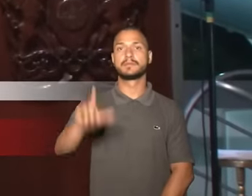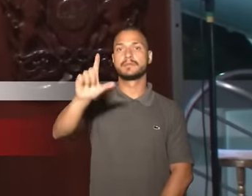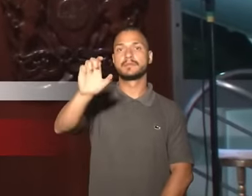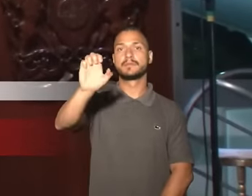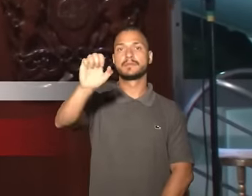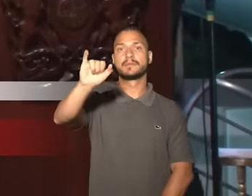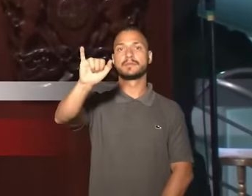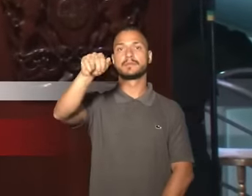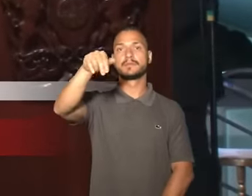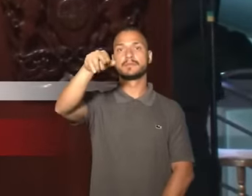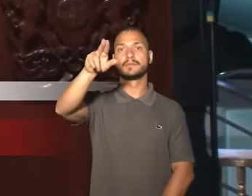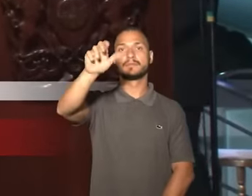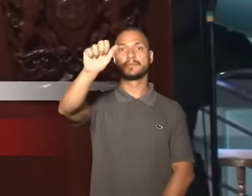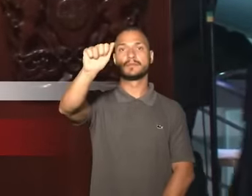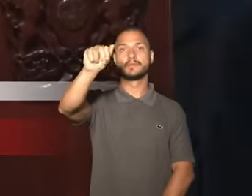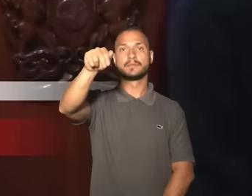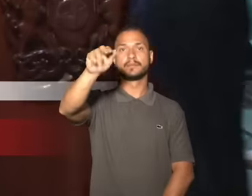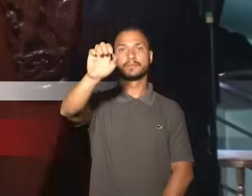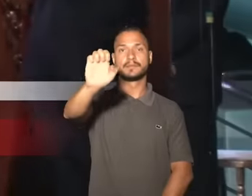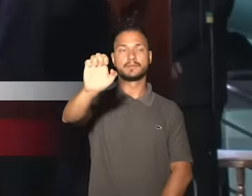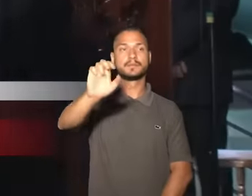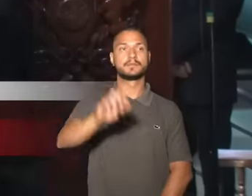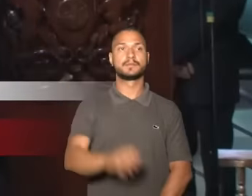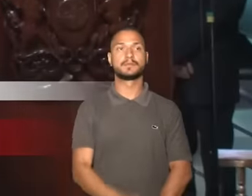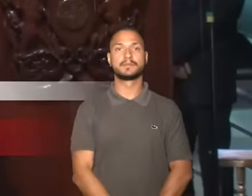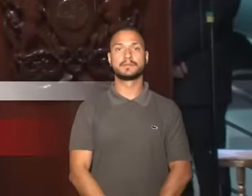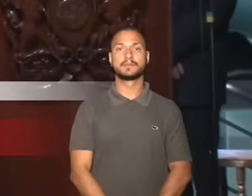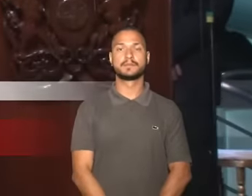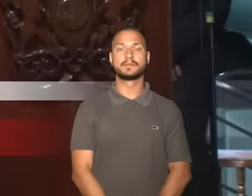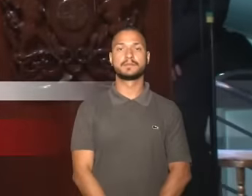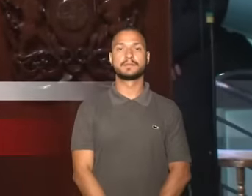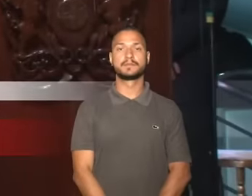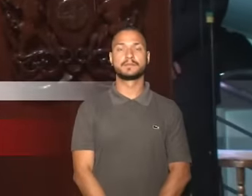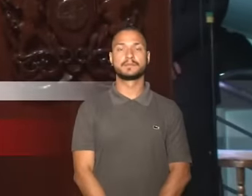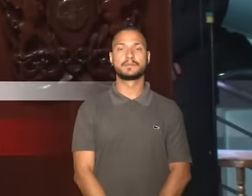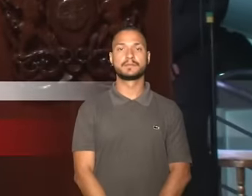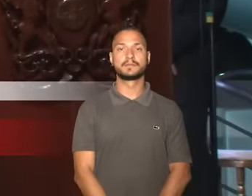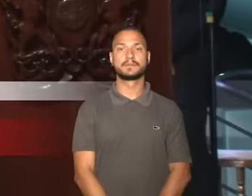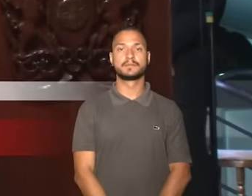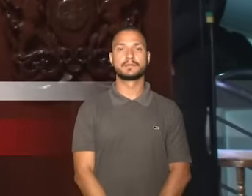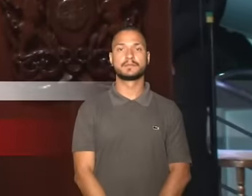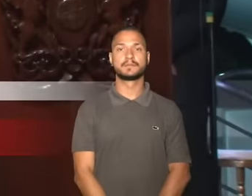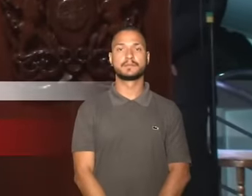Leidiane Aparecida de Castro Souza.